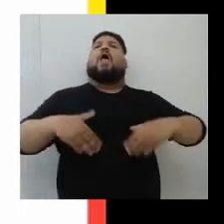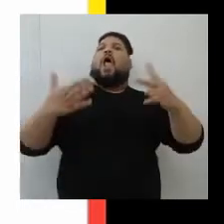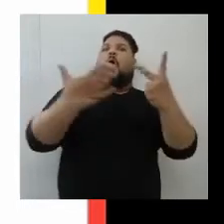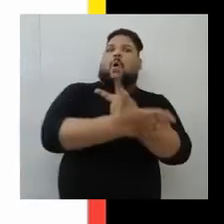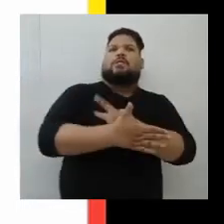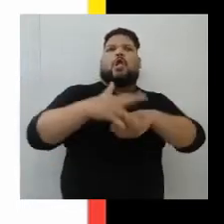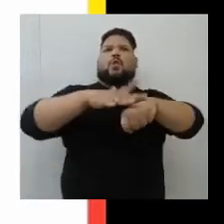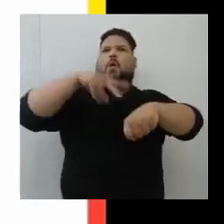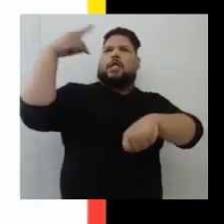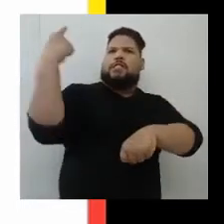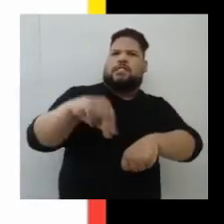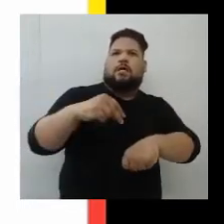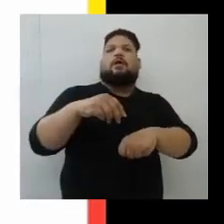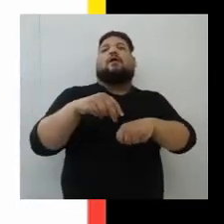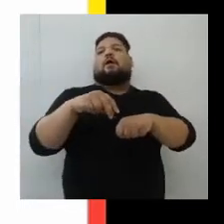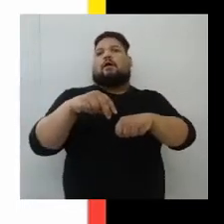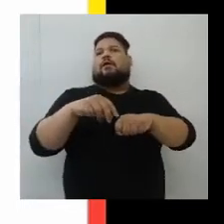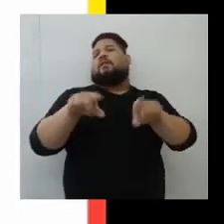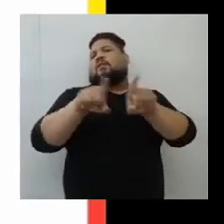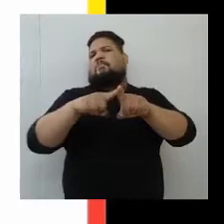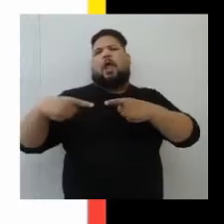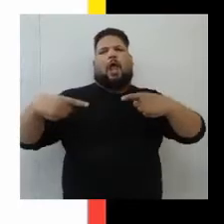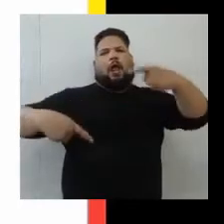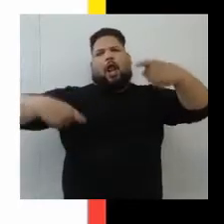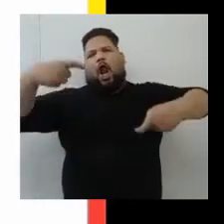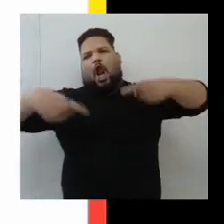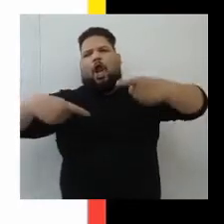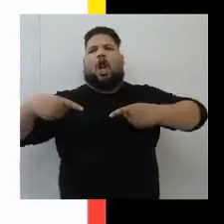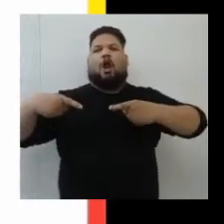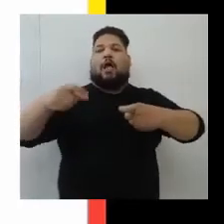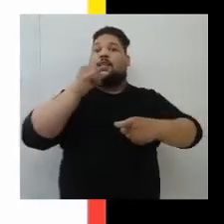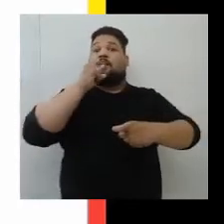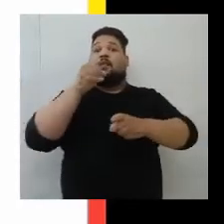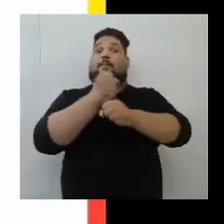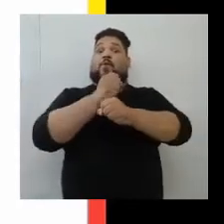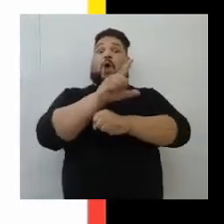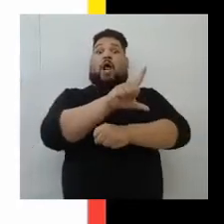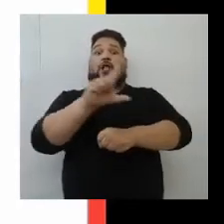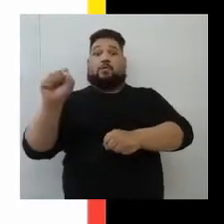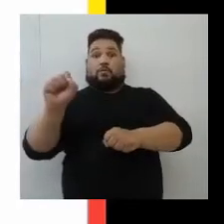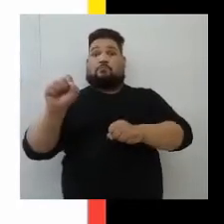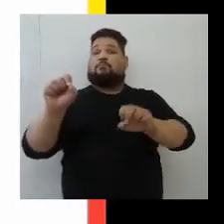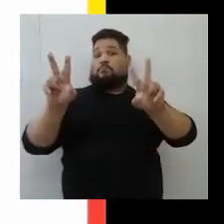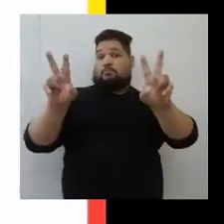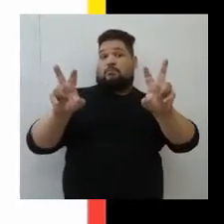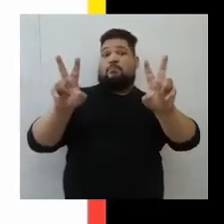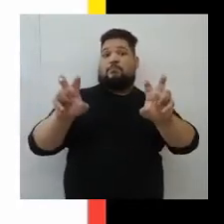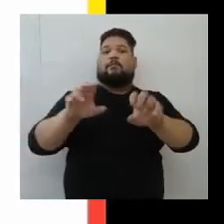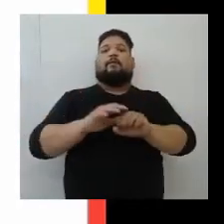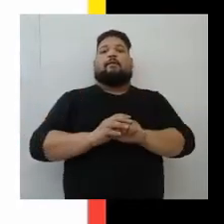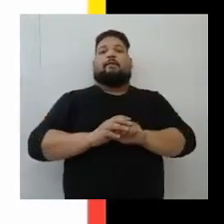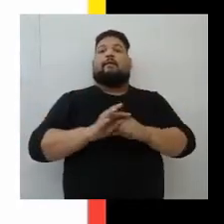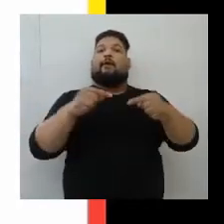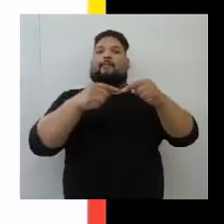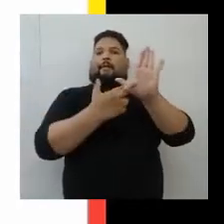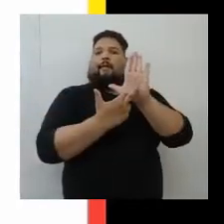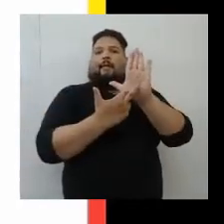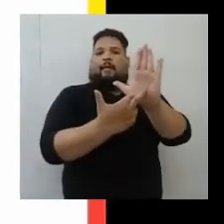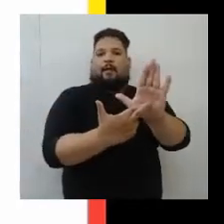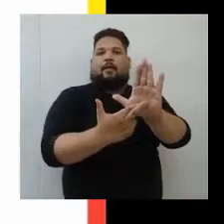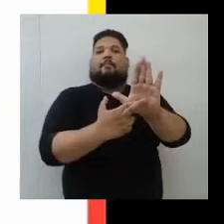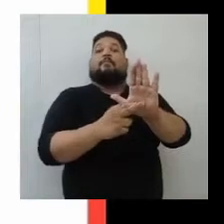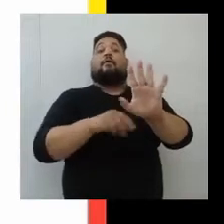de peste, ou mesmo conflitos como a Guerra dos 100 Anos. Tá? Então, a representação que se faz desses